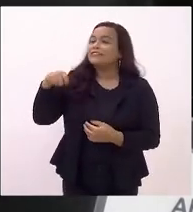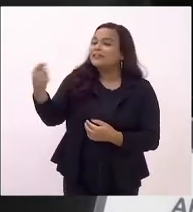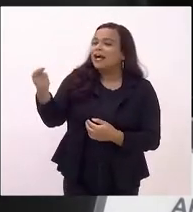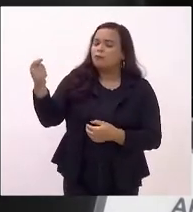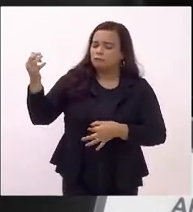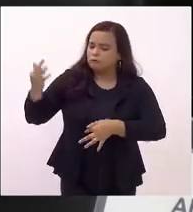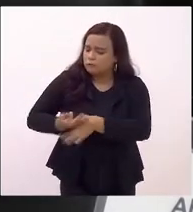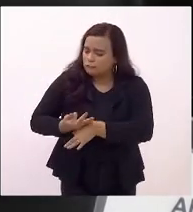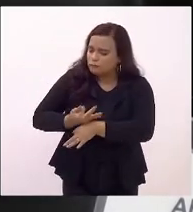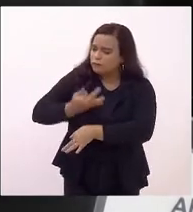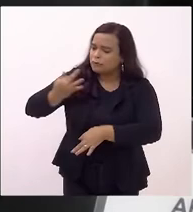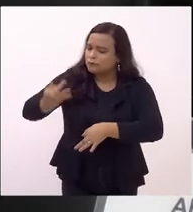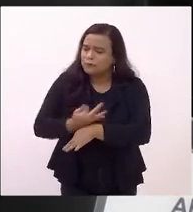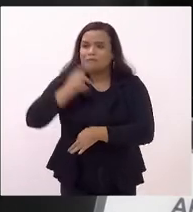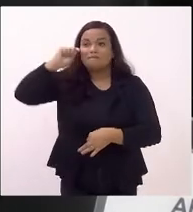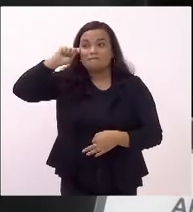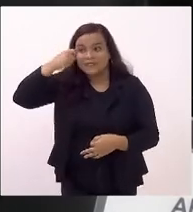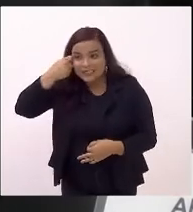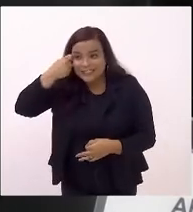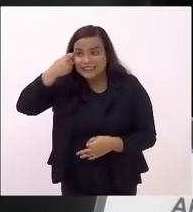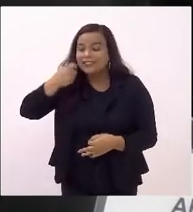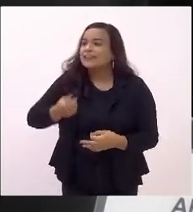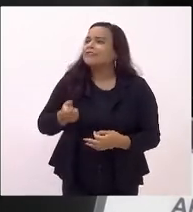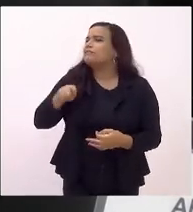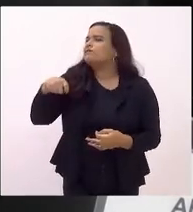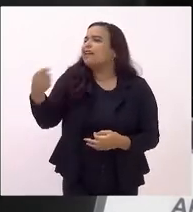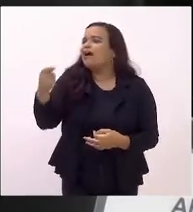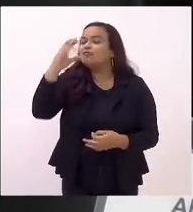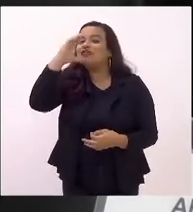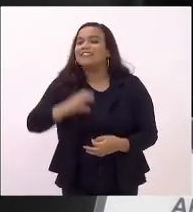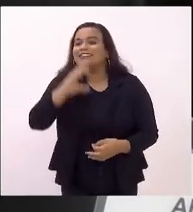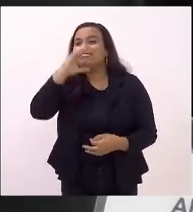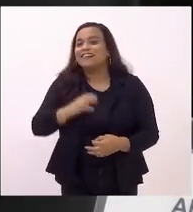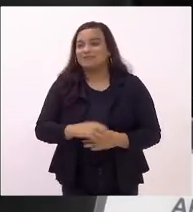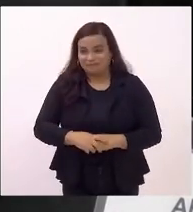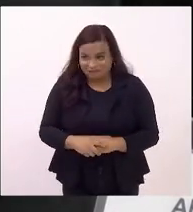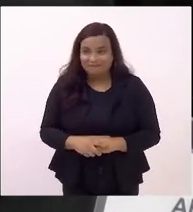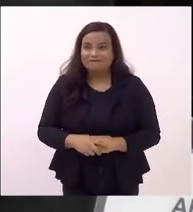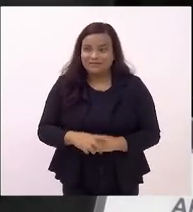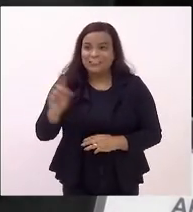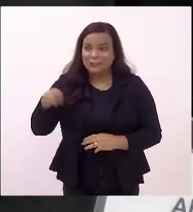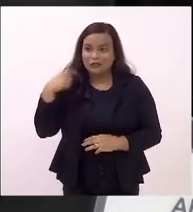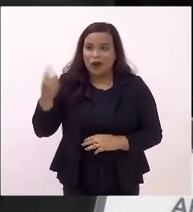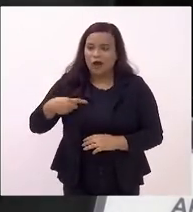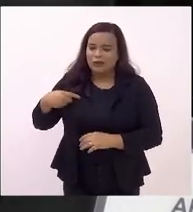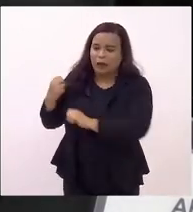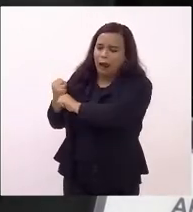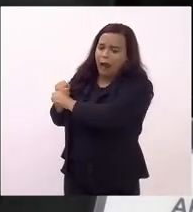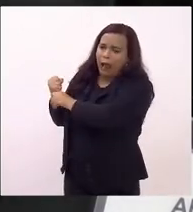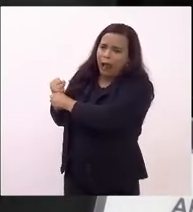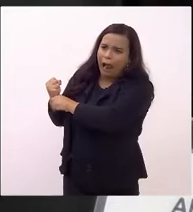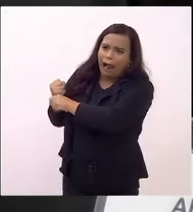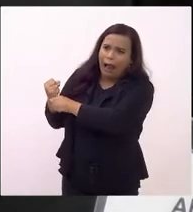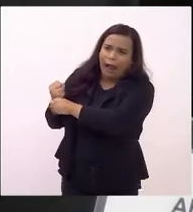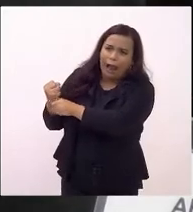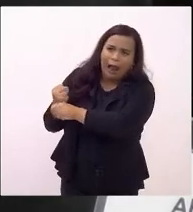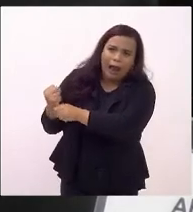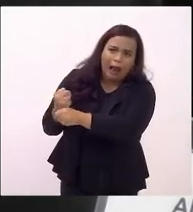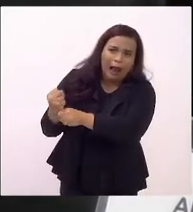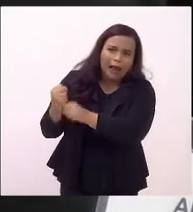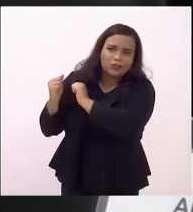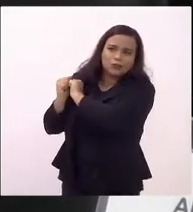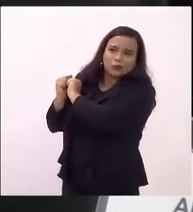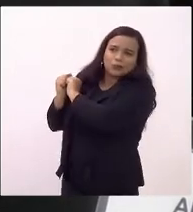preta, é falar de cidadania. Nossos passos vêm de muito longe, Babá Ivanir. Eu